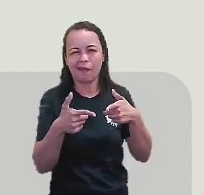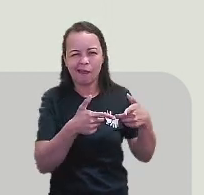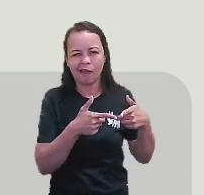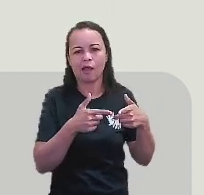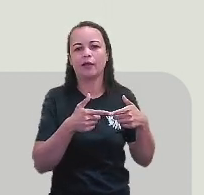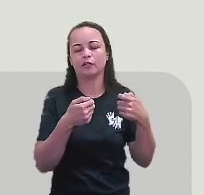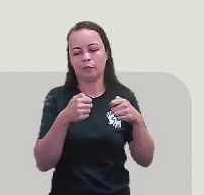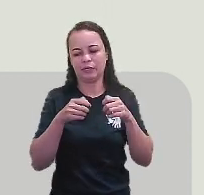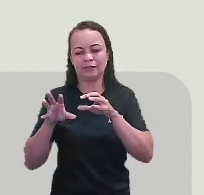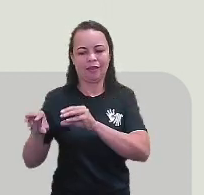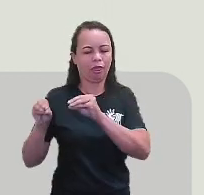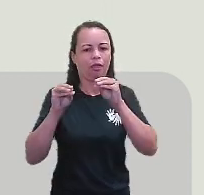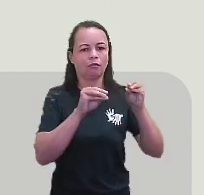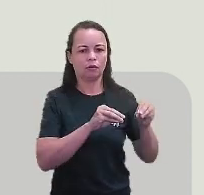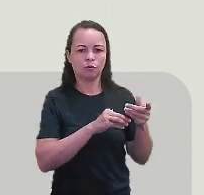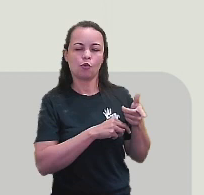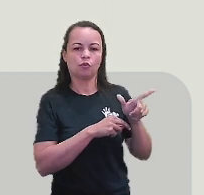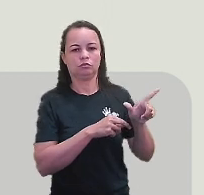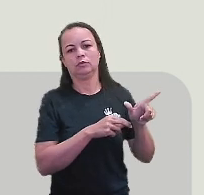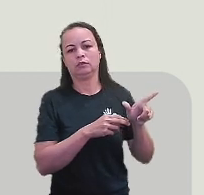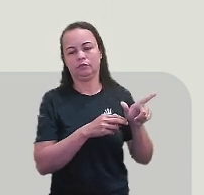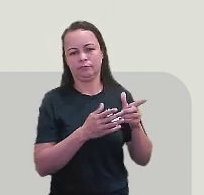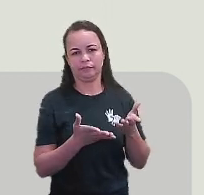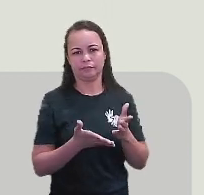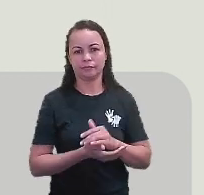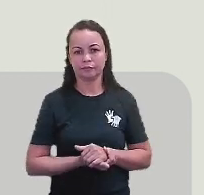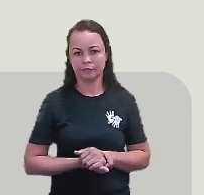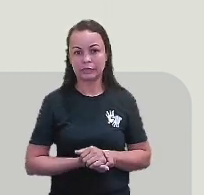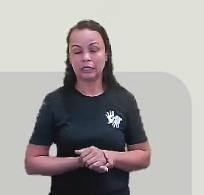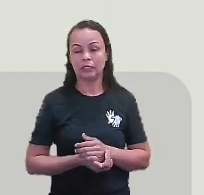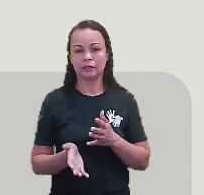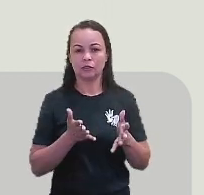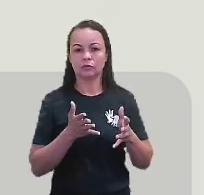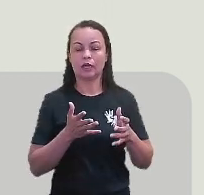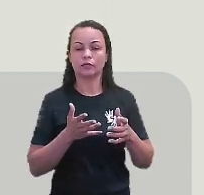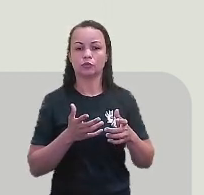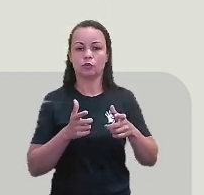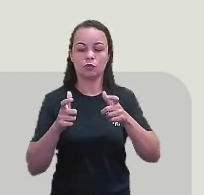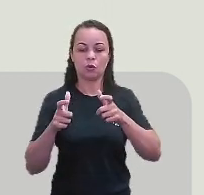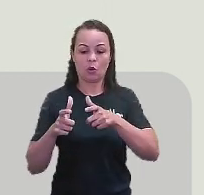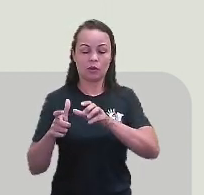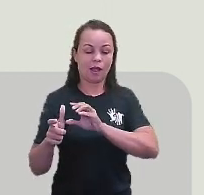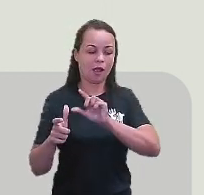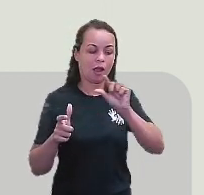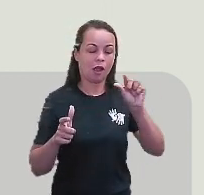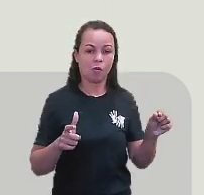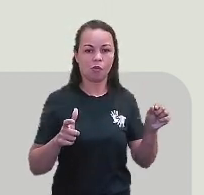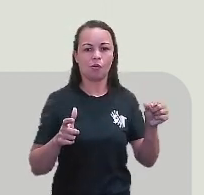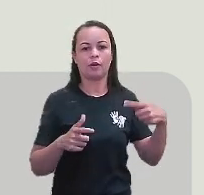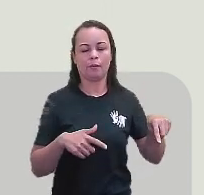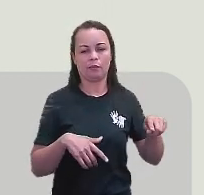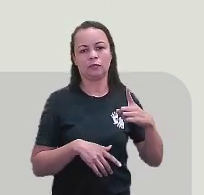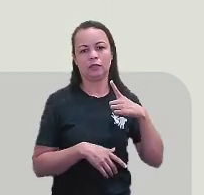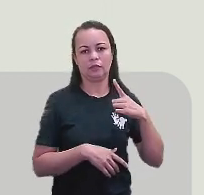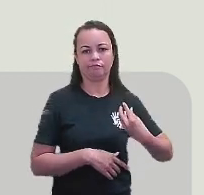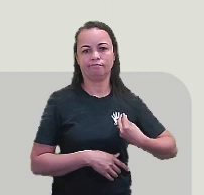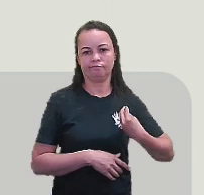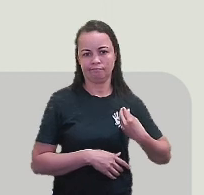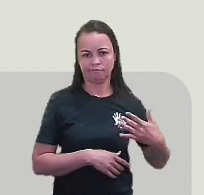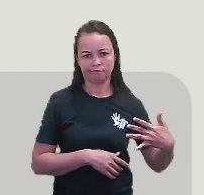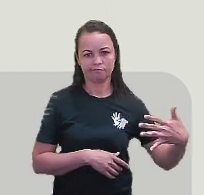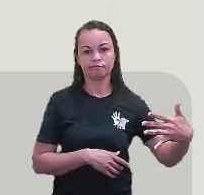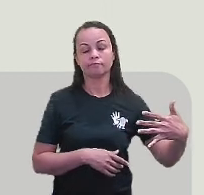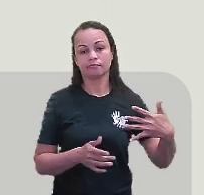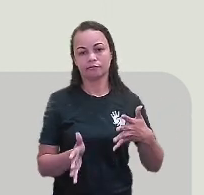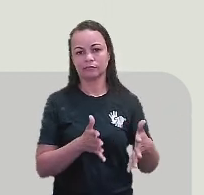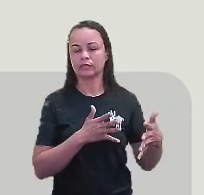colocando sua vida em risco. Então ele sai daquele local para poder se manter vivo. Não foi,